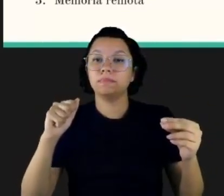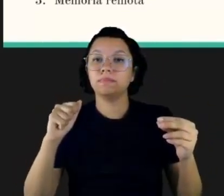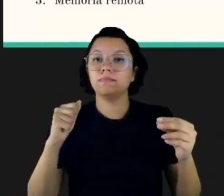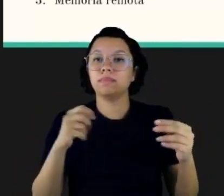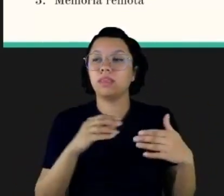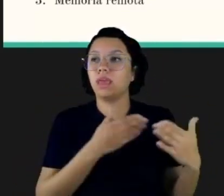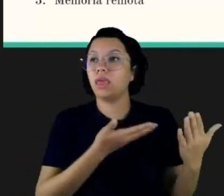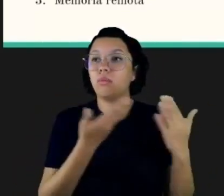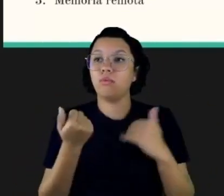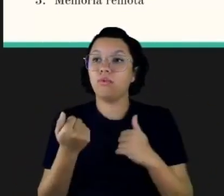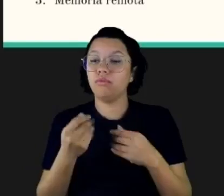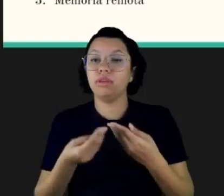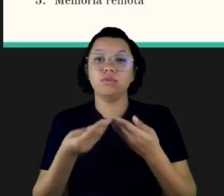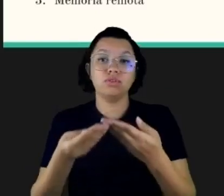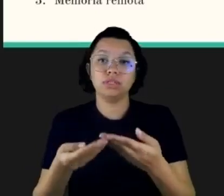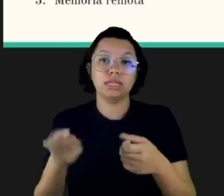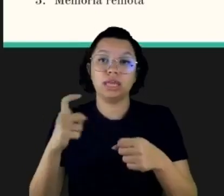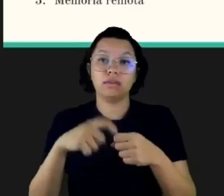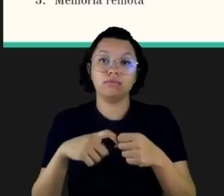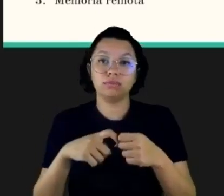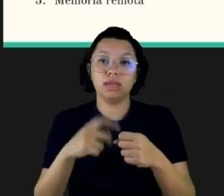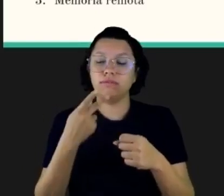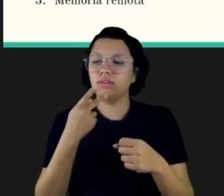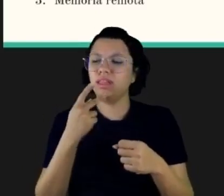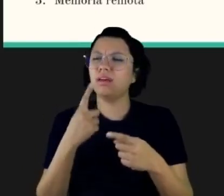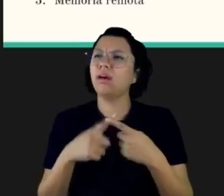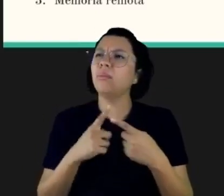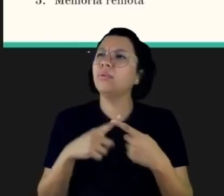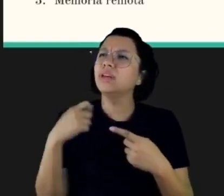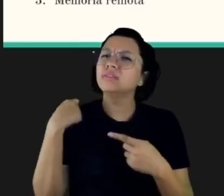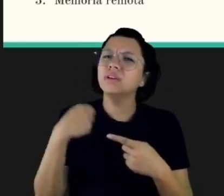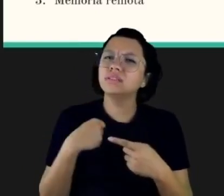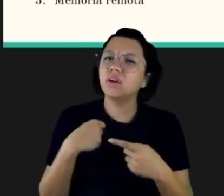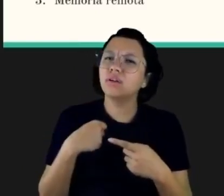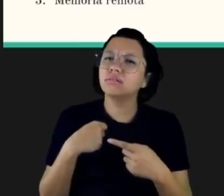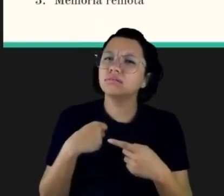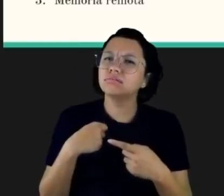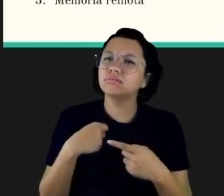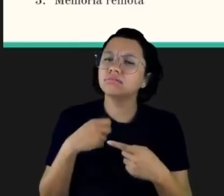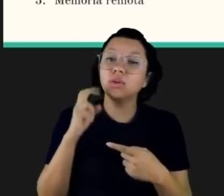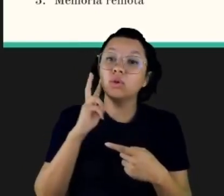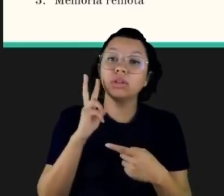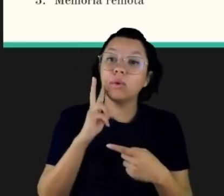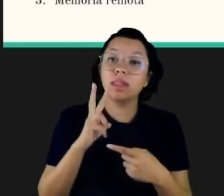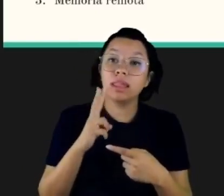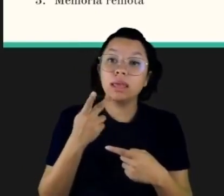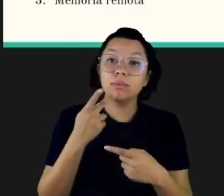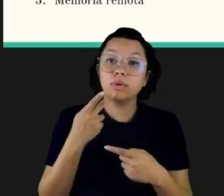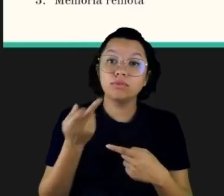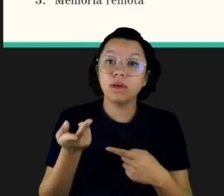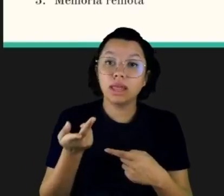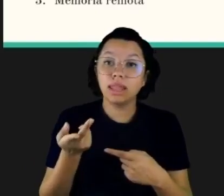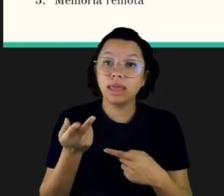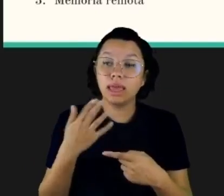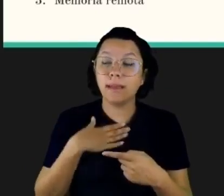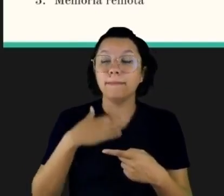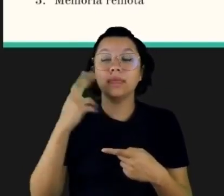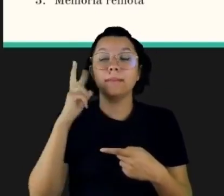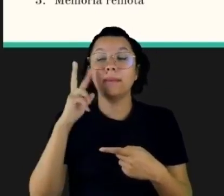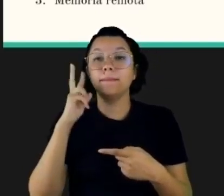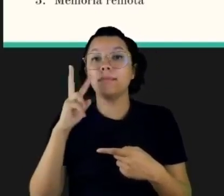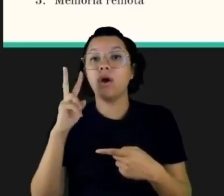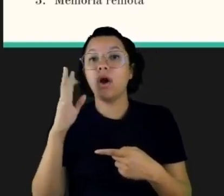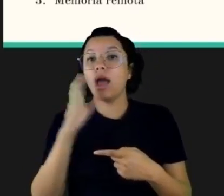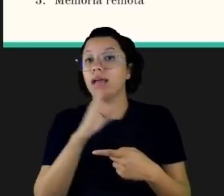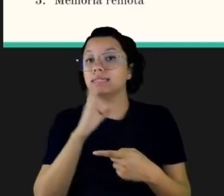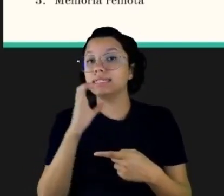aqui, vou voltar aqui e falar assim, por que você está com essa sacola? Eu não lembro o que eu falei para ele, a minha memória recente está